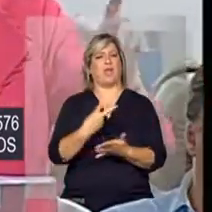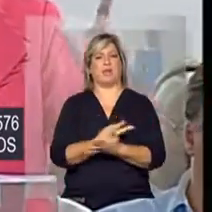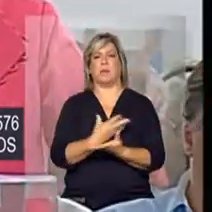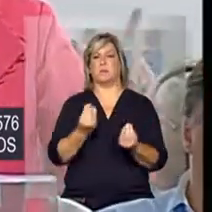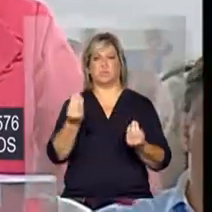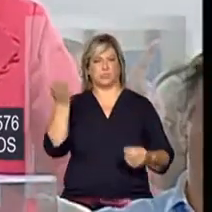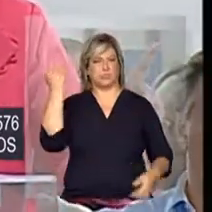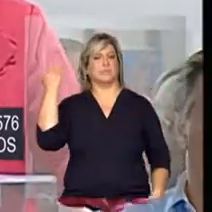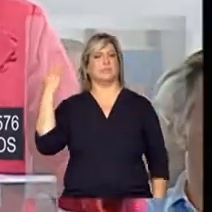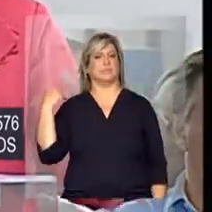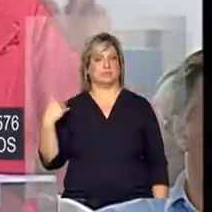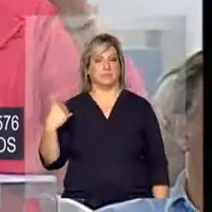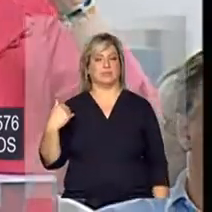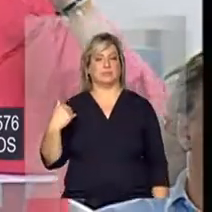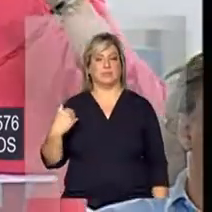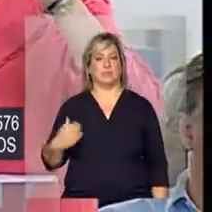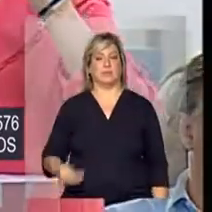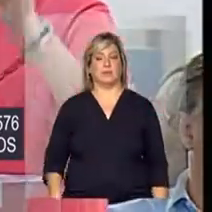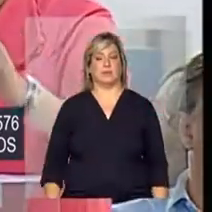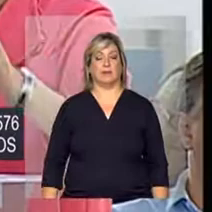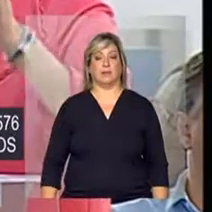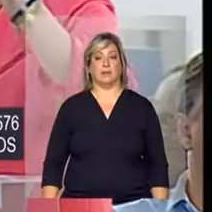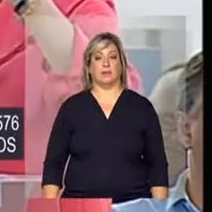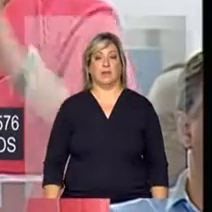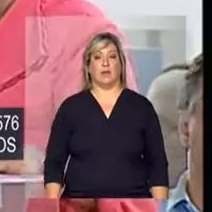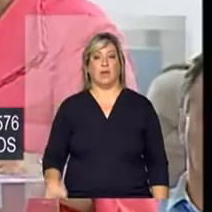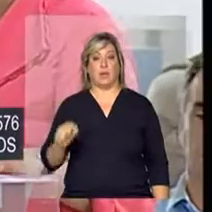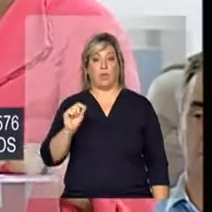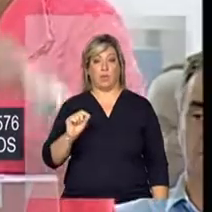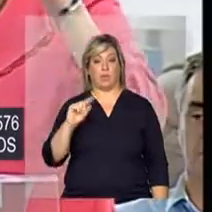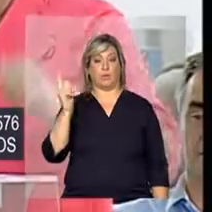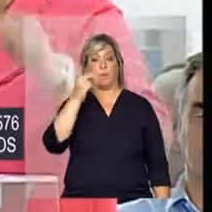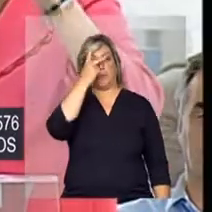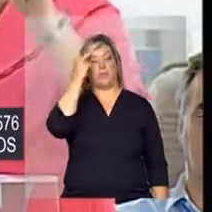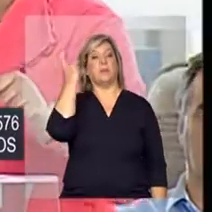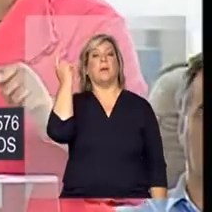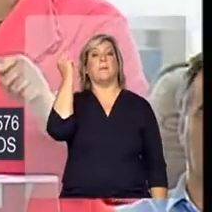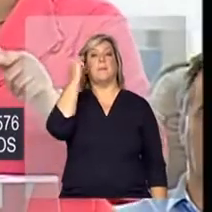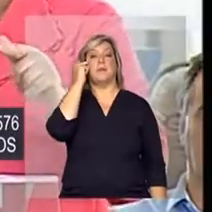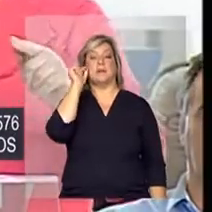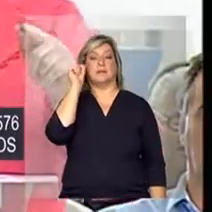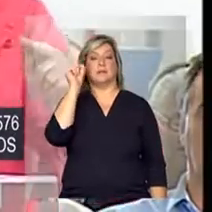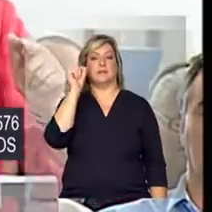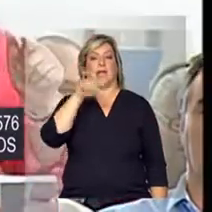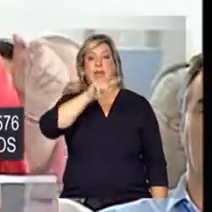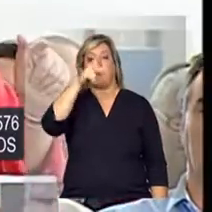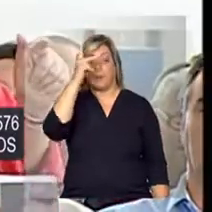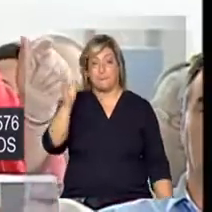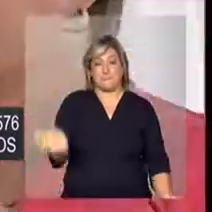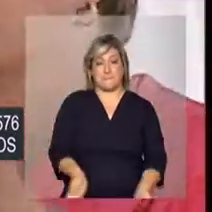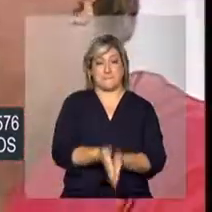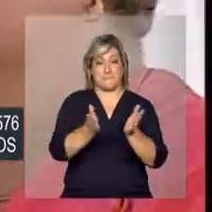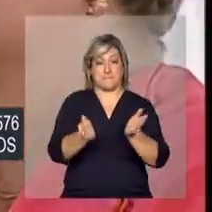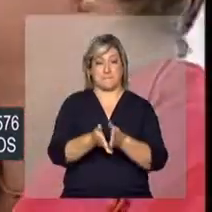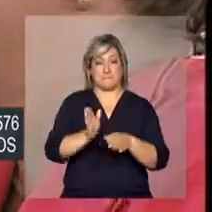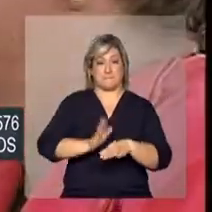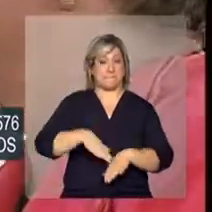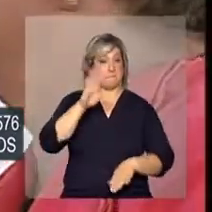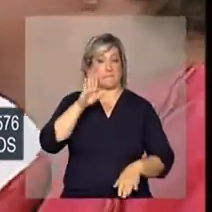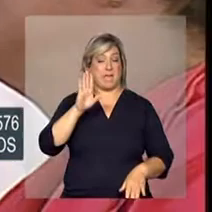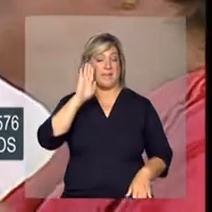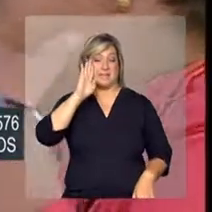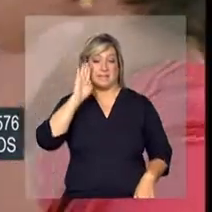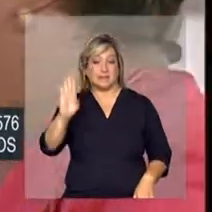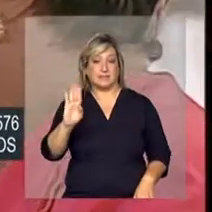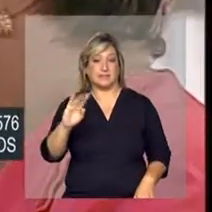muito errada mesmo. A cara da pobreza aqui no Brasil era